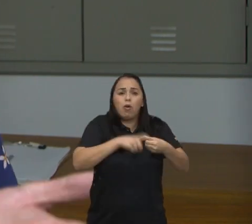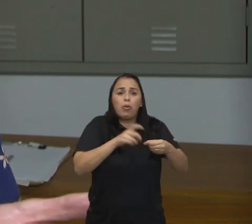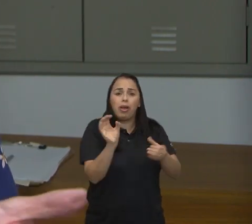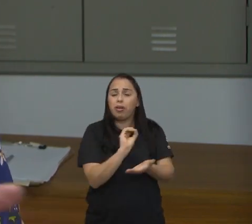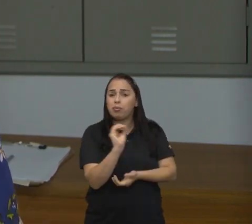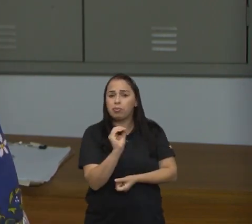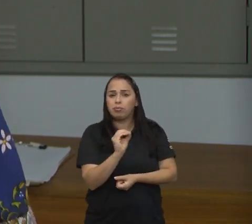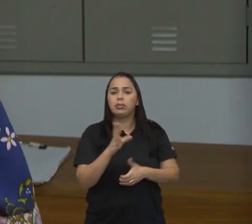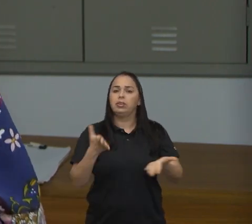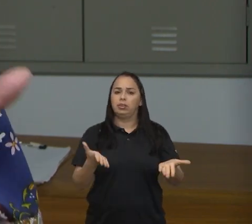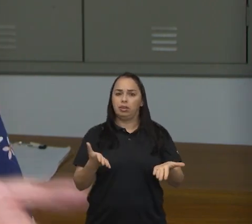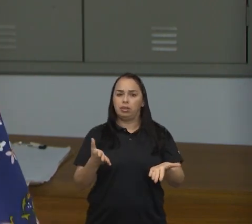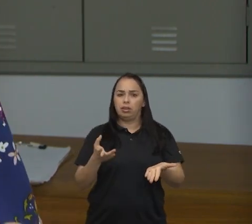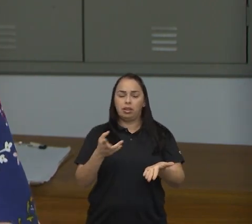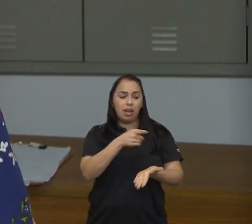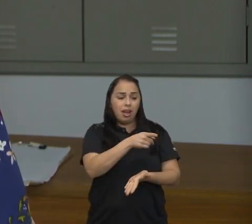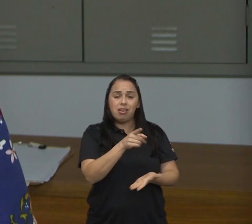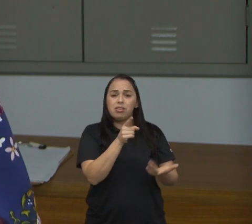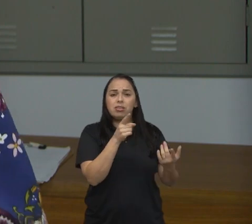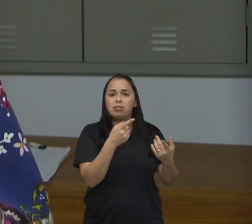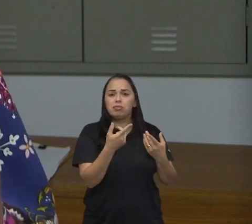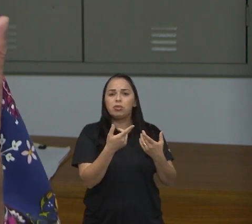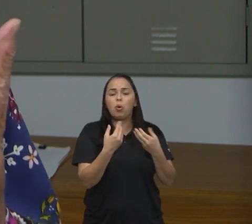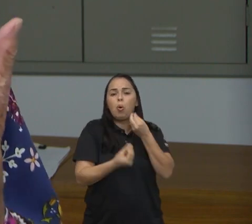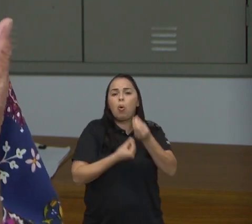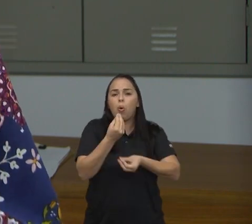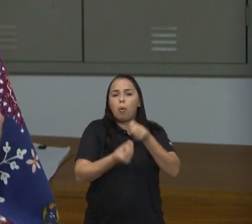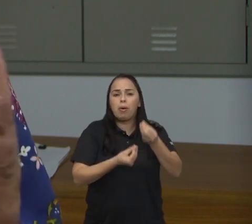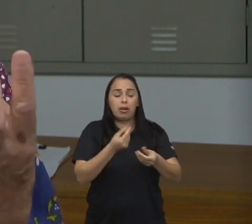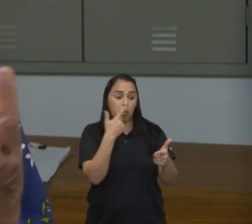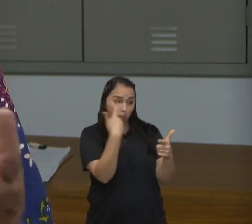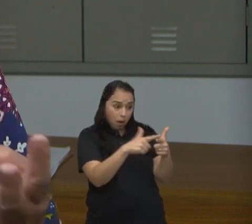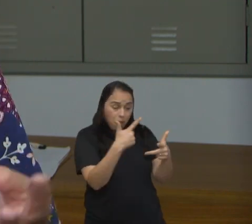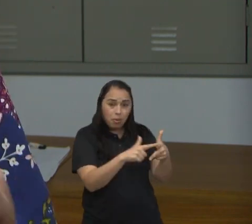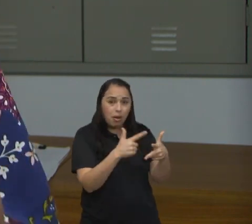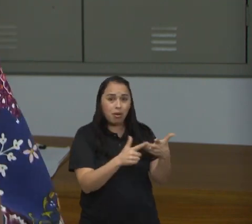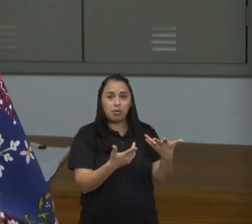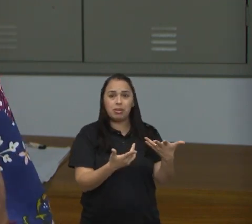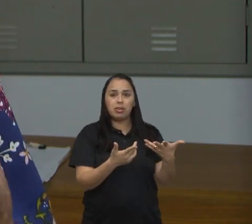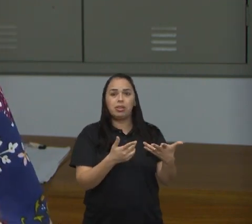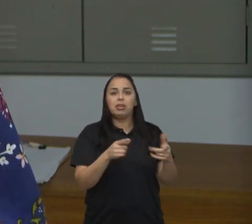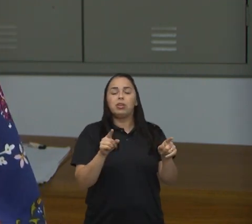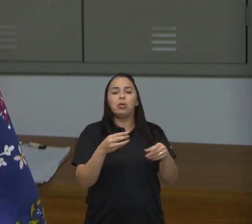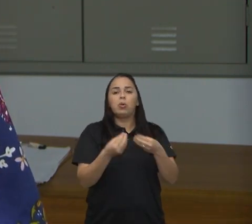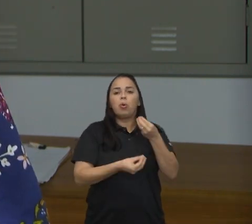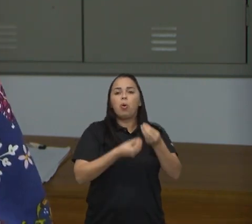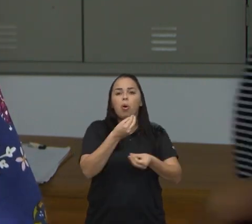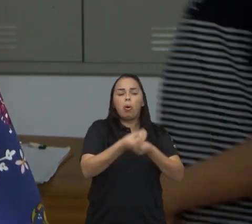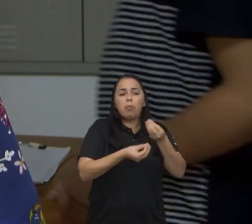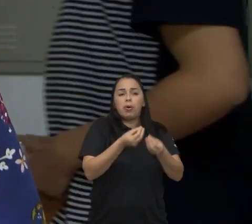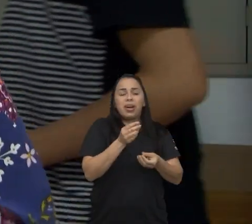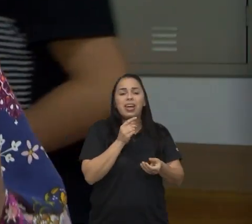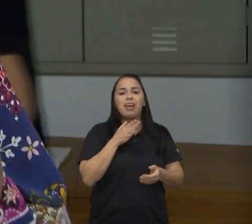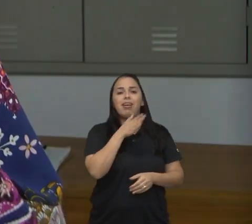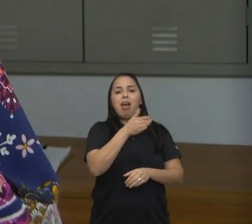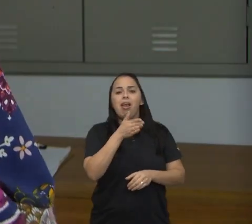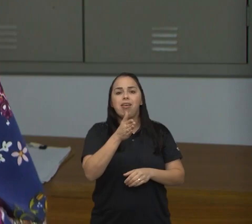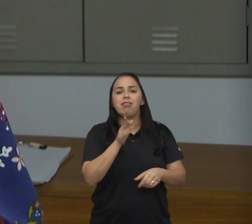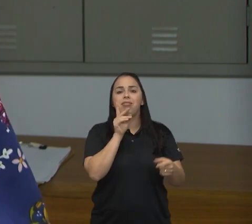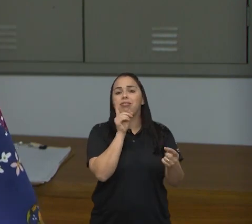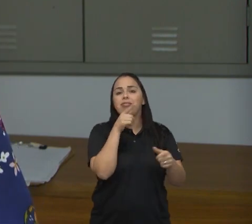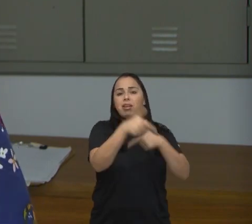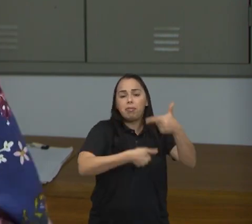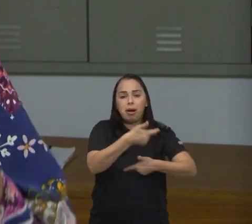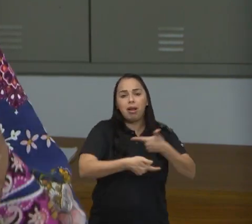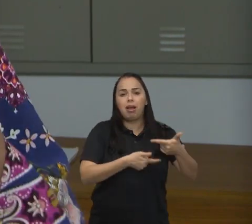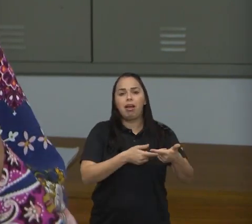não voltaram. Então, continuam ilhados, com problemas muito graves de não estar fazendo agendamento para trabalhar, estão